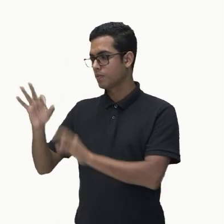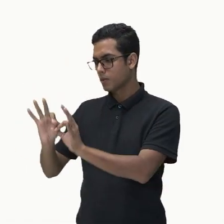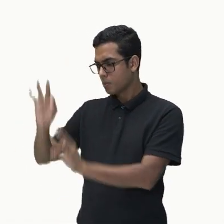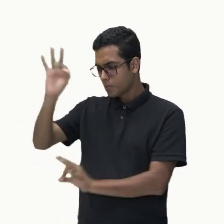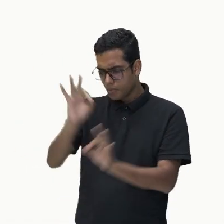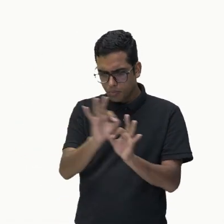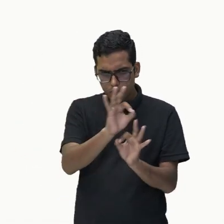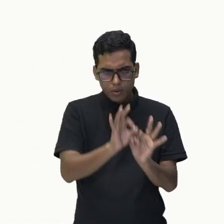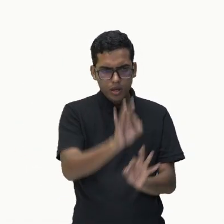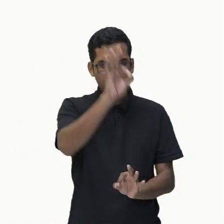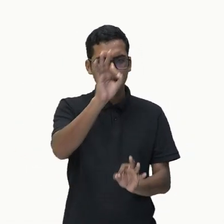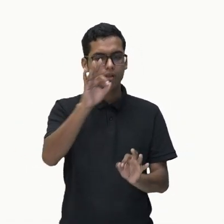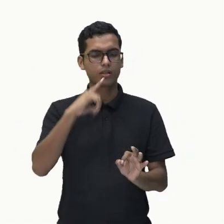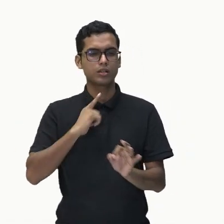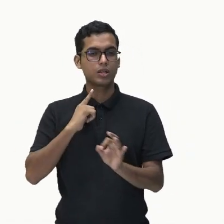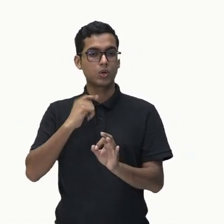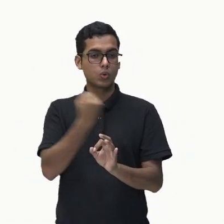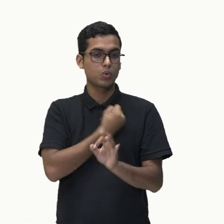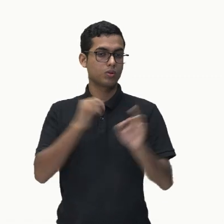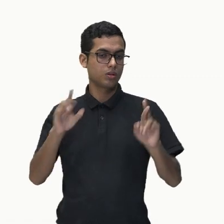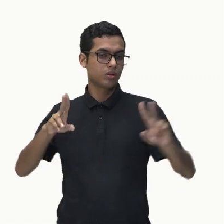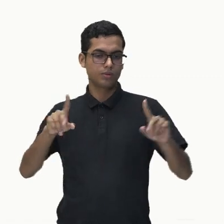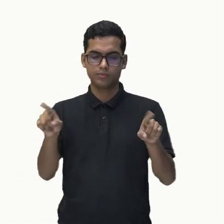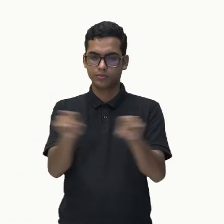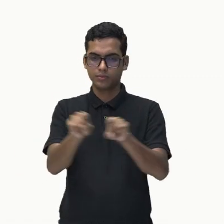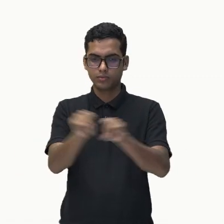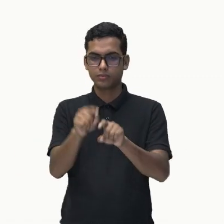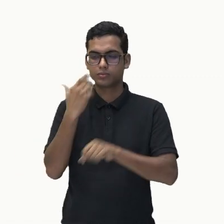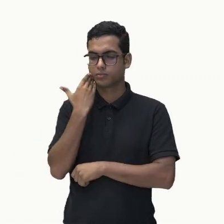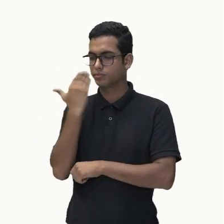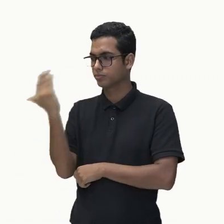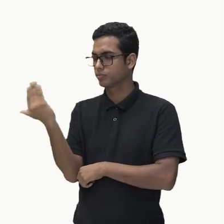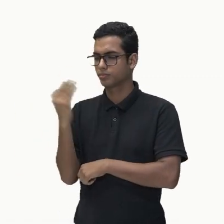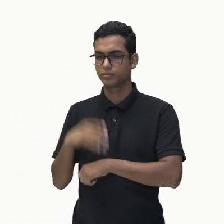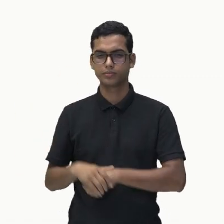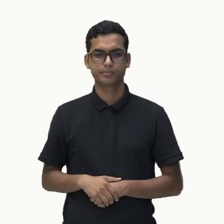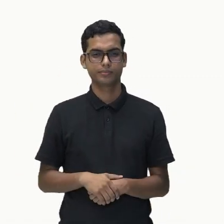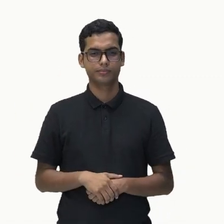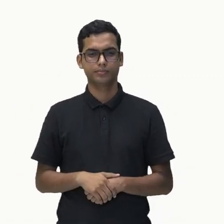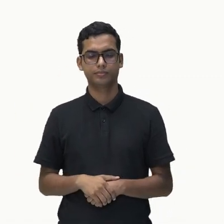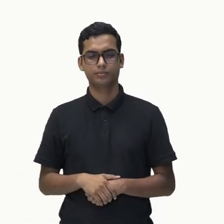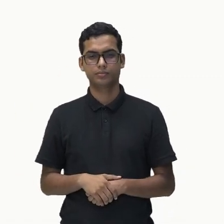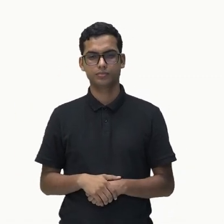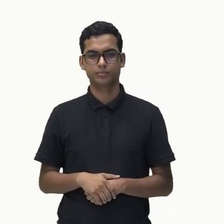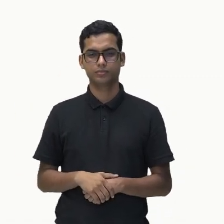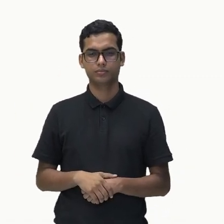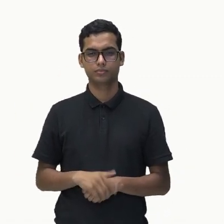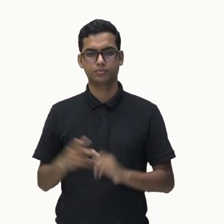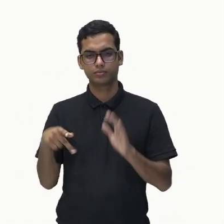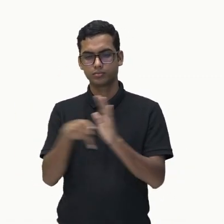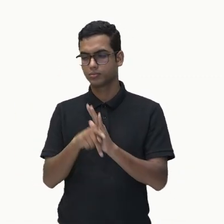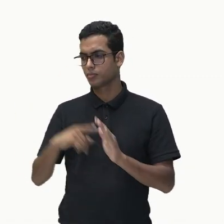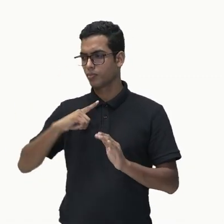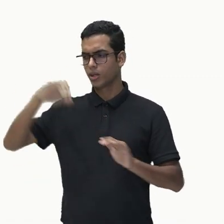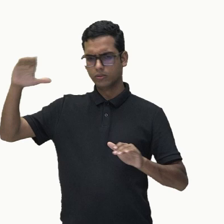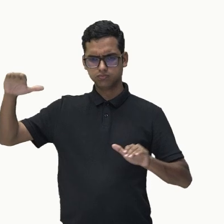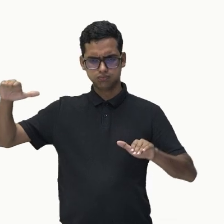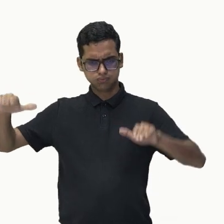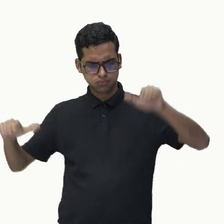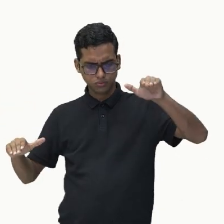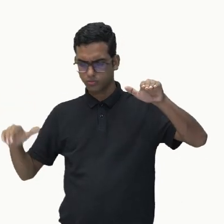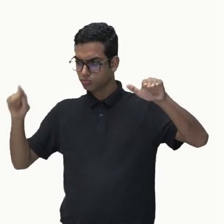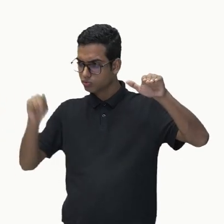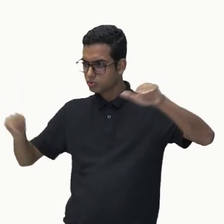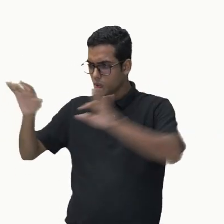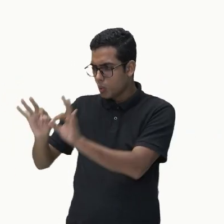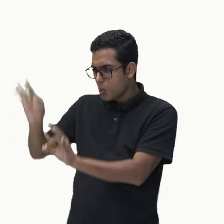ou seja, a altura percorrida pelo êmbolo menor aqui desse lado, ela vai ser diferente da altura percorrida pelo êmbolo